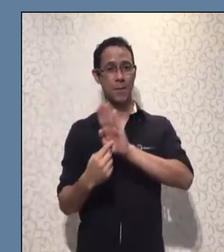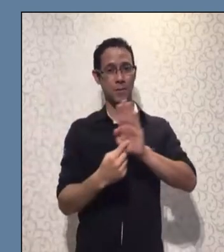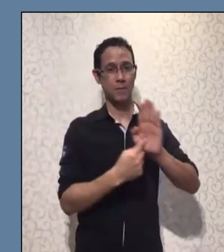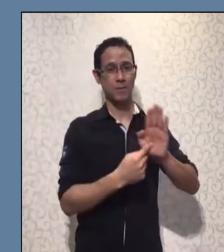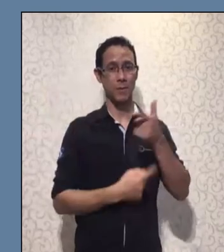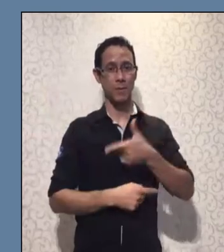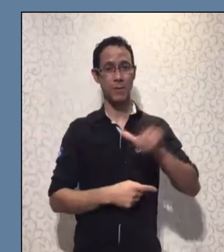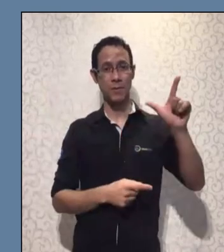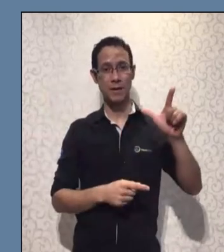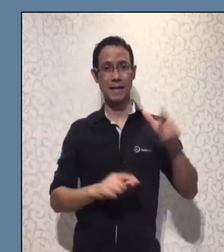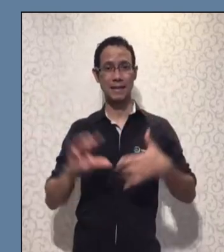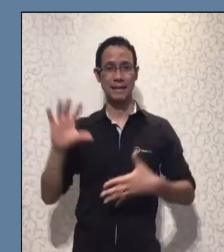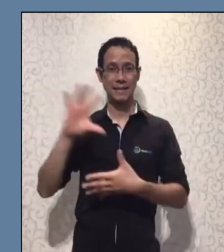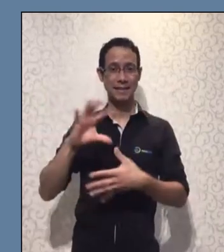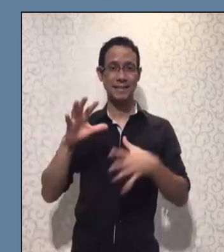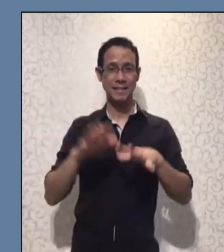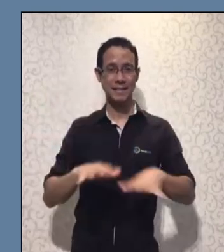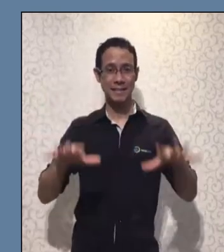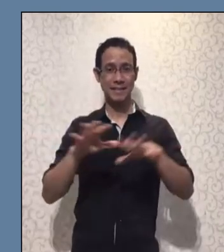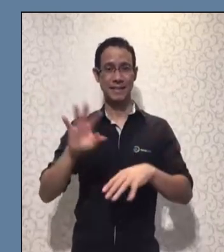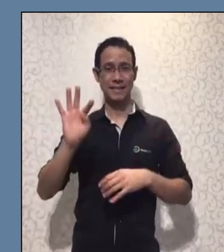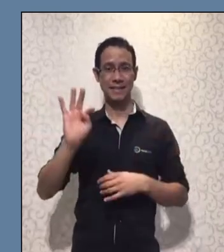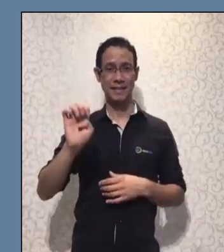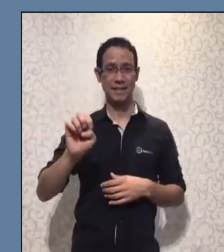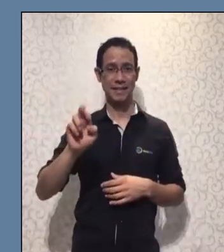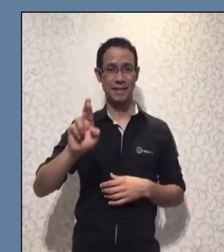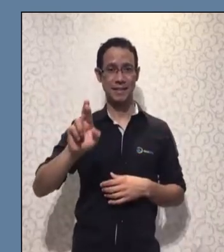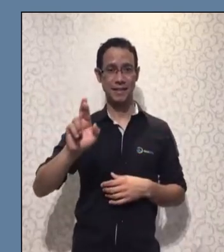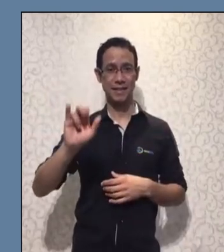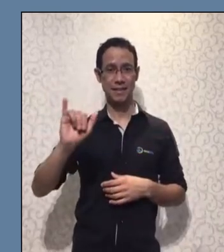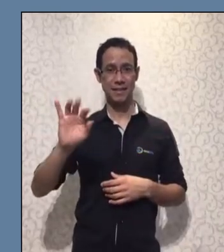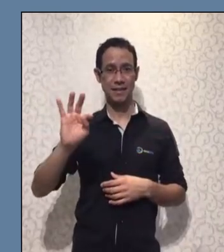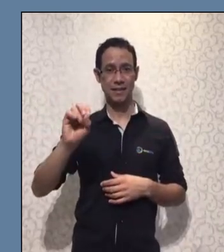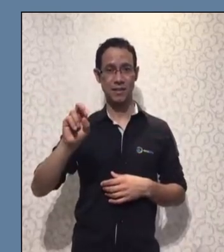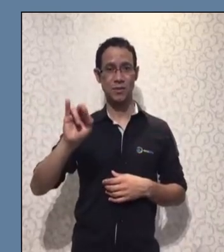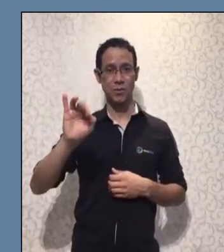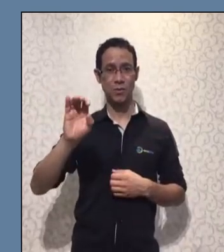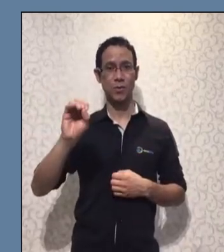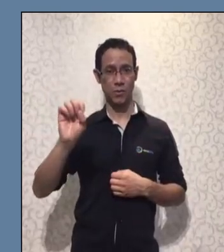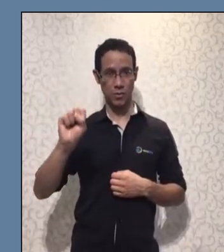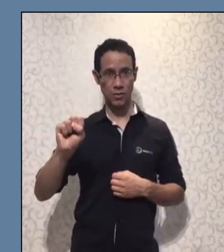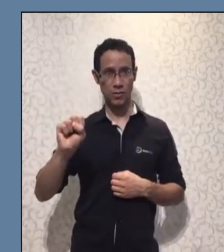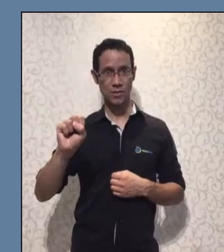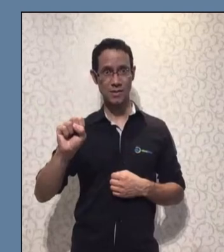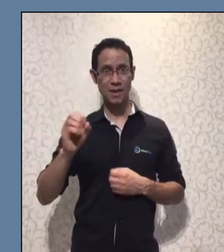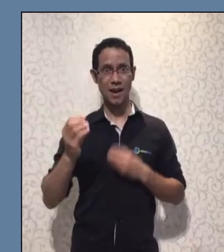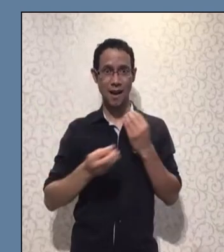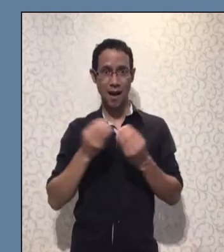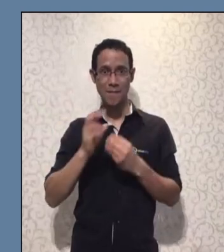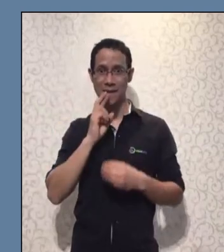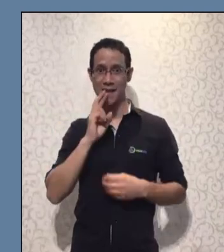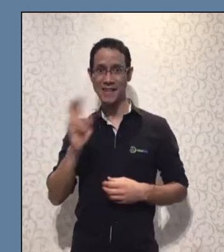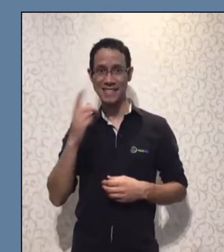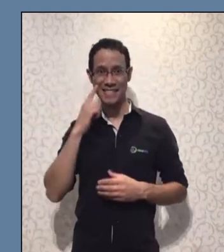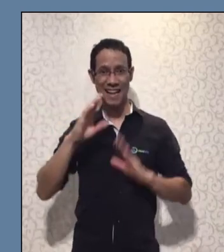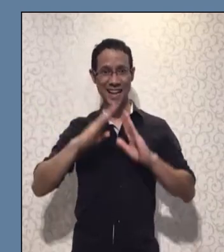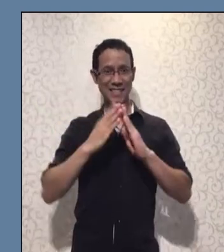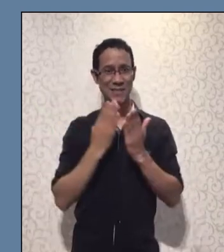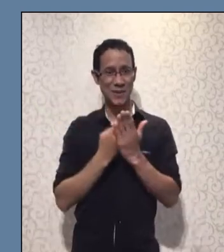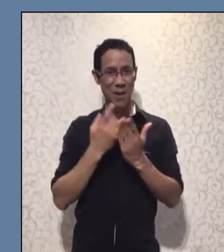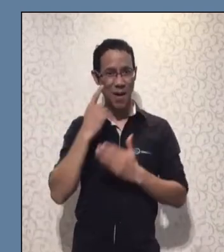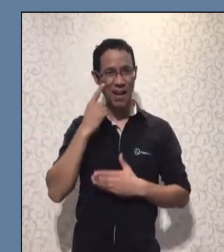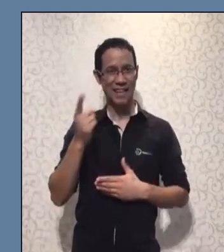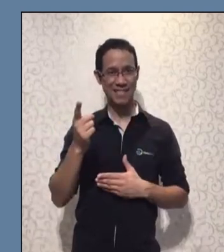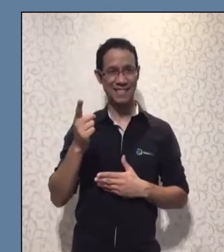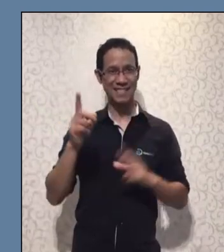Territórios, com a Rosana. Bom, quando você entrar, aí para chegar para responder da questão das escolas, viu, Juliana,